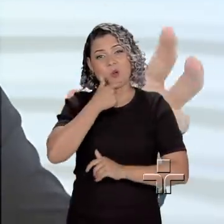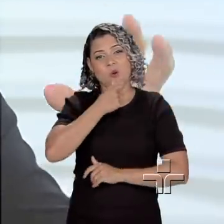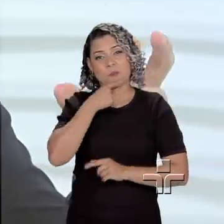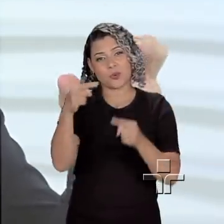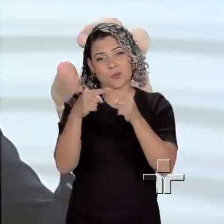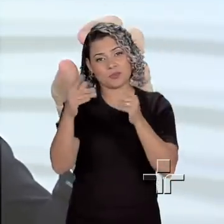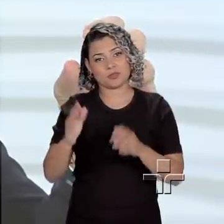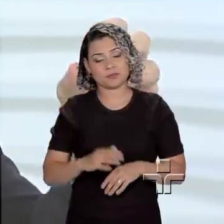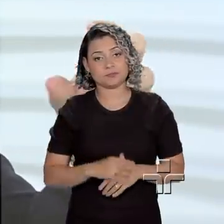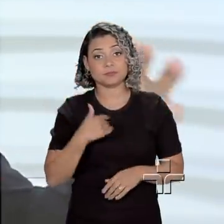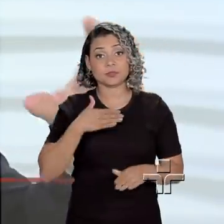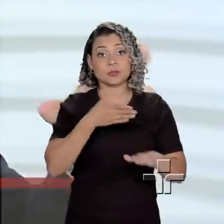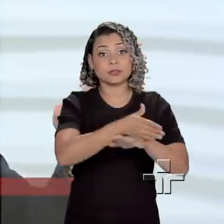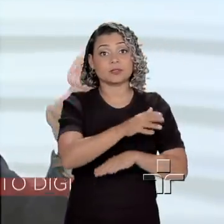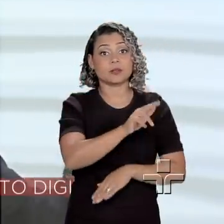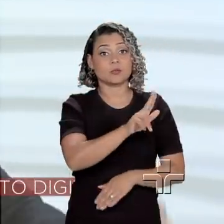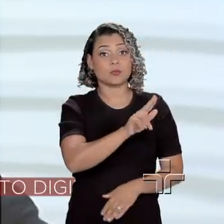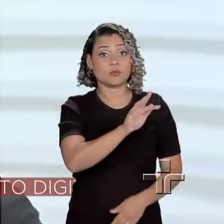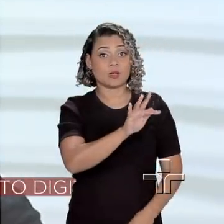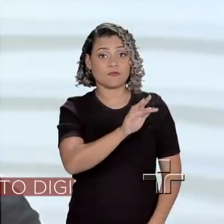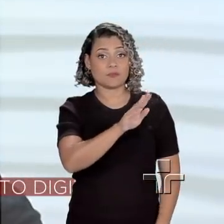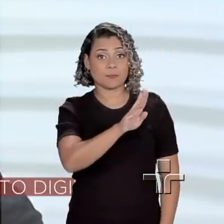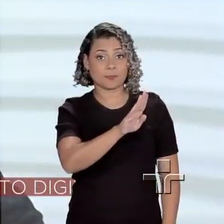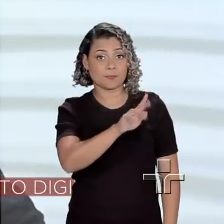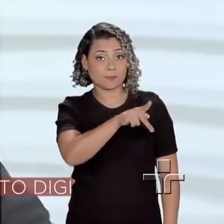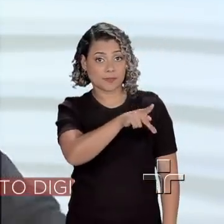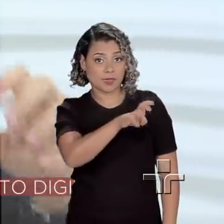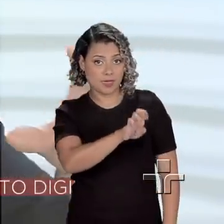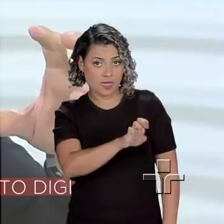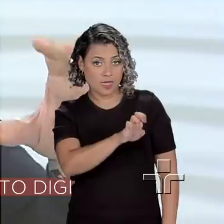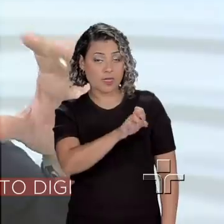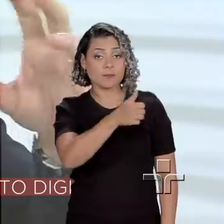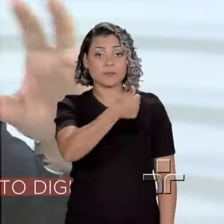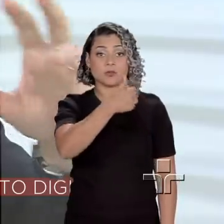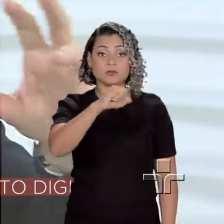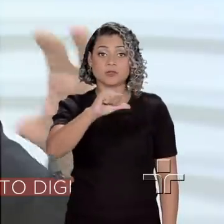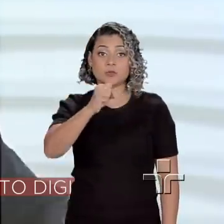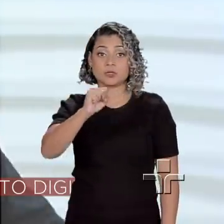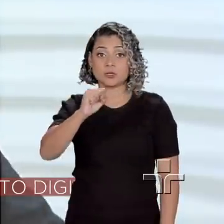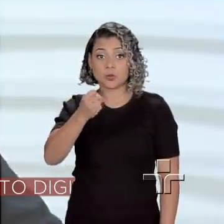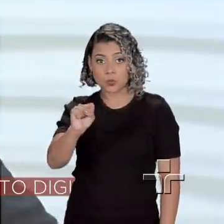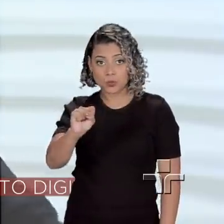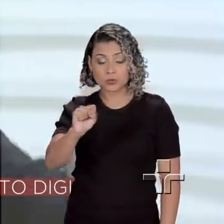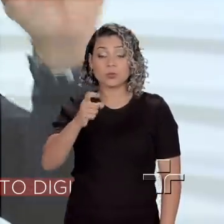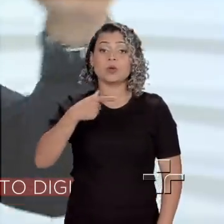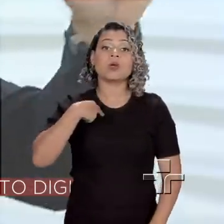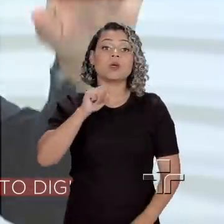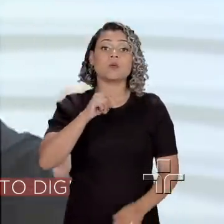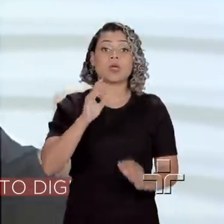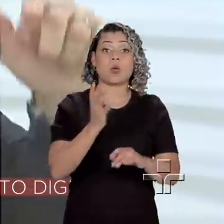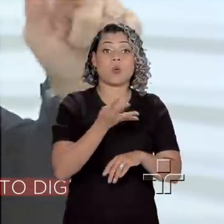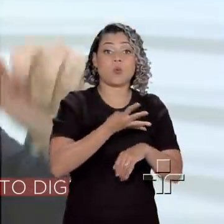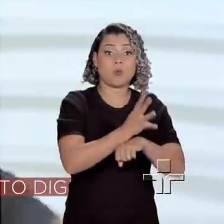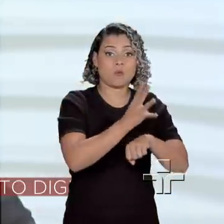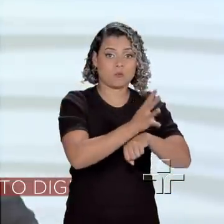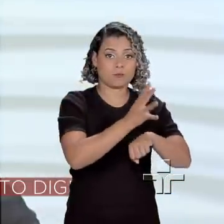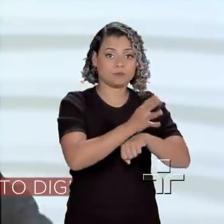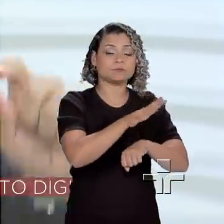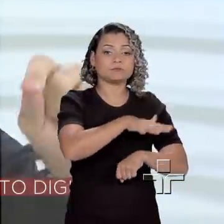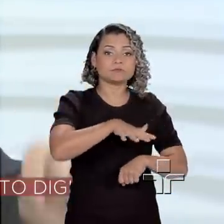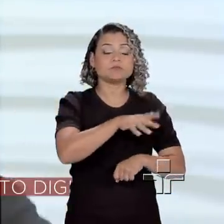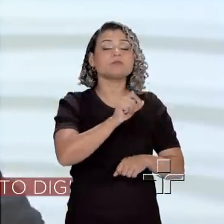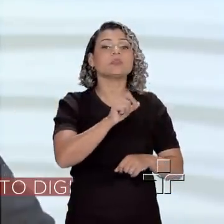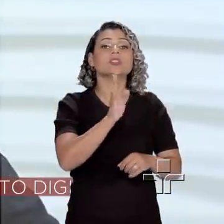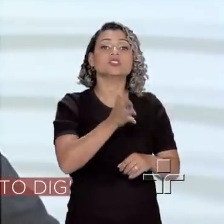na UFPE como professor em 1978. A minha primeira turma era do 4º ano de informática e ela estava se formando naquele ano.